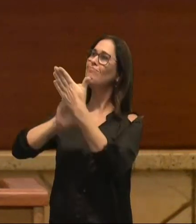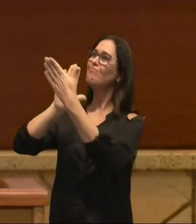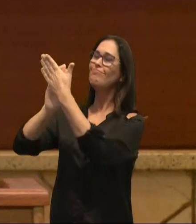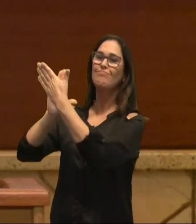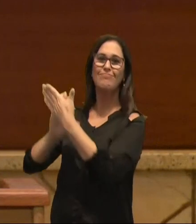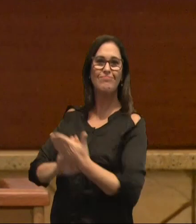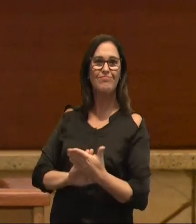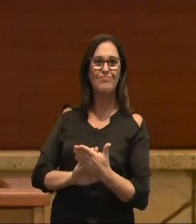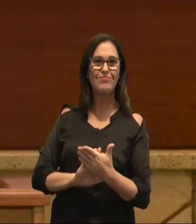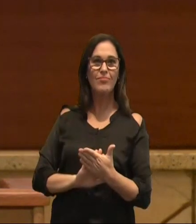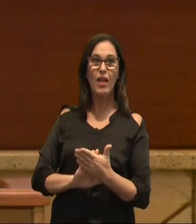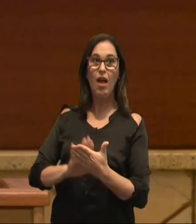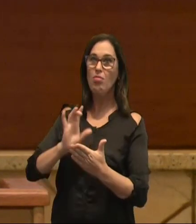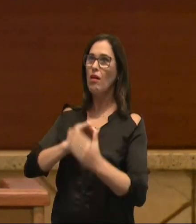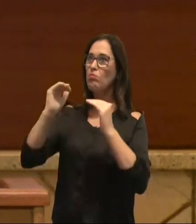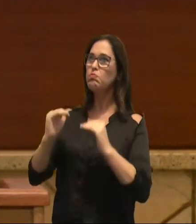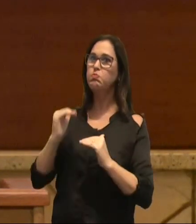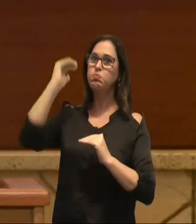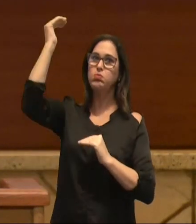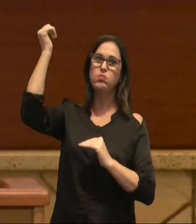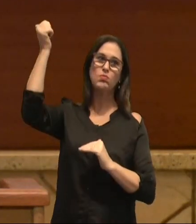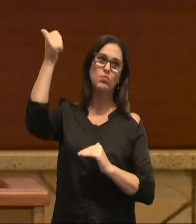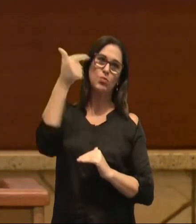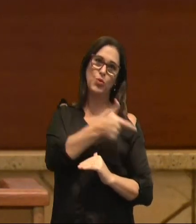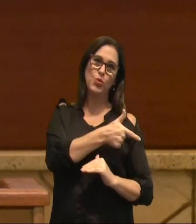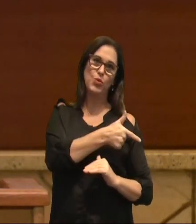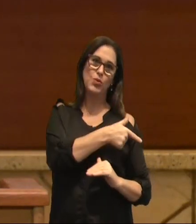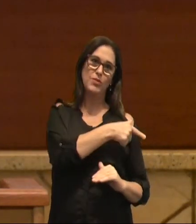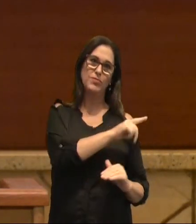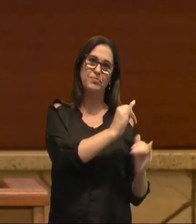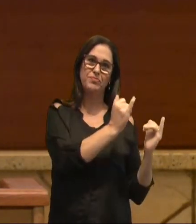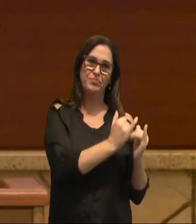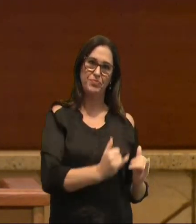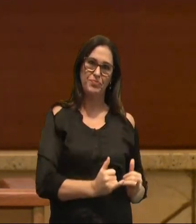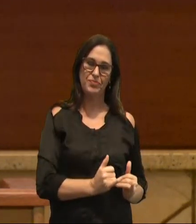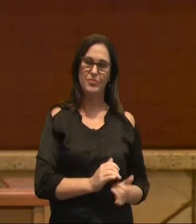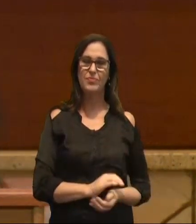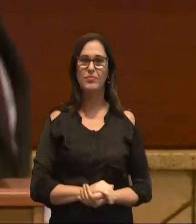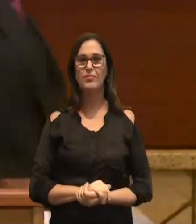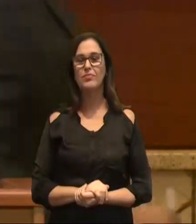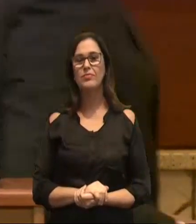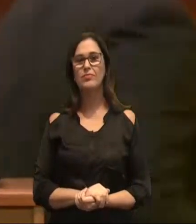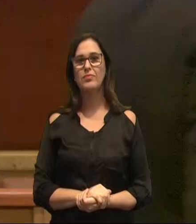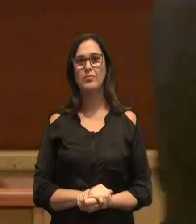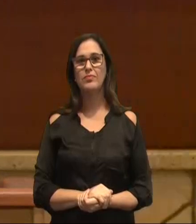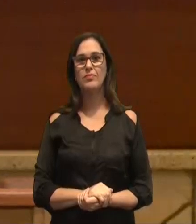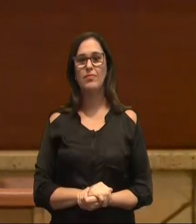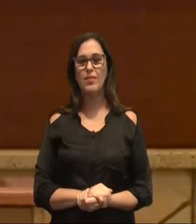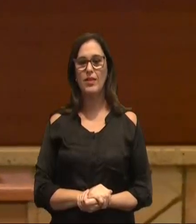louvado, temível mais que todos os deuses.